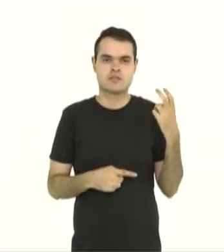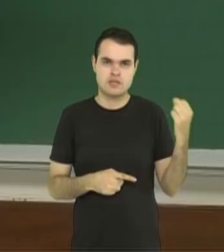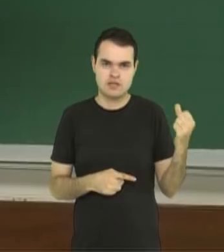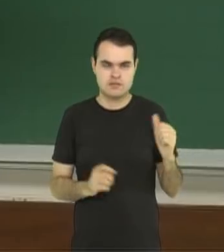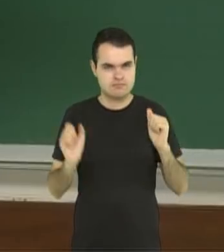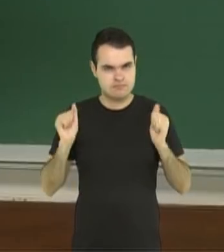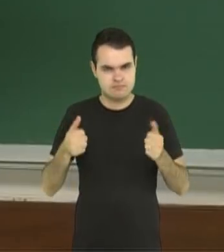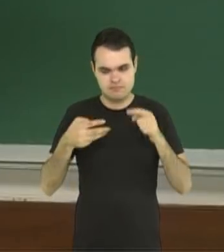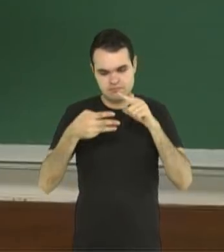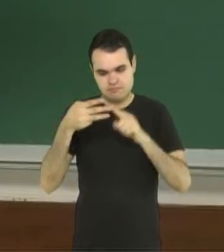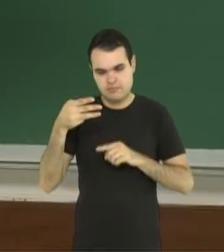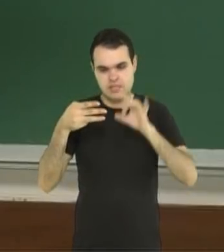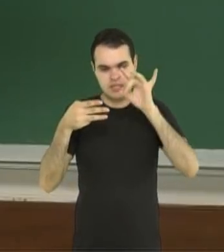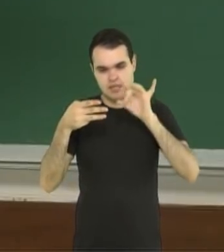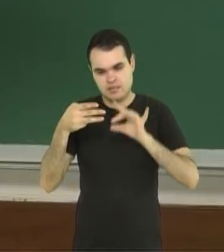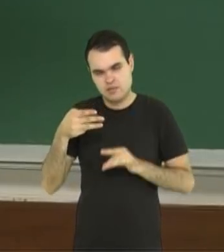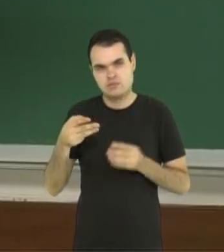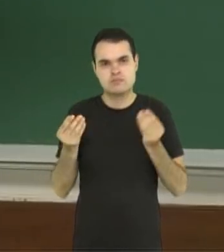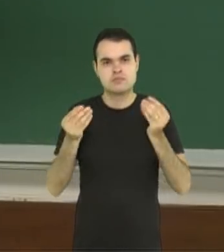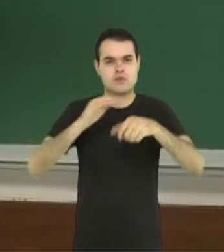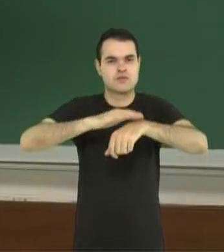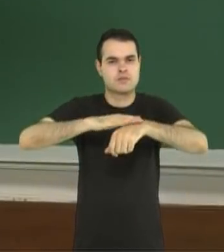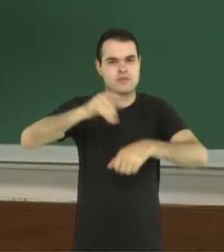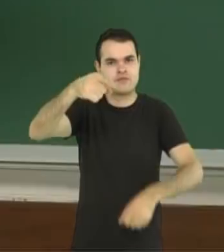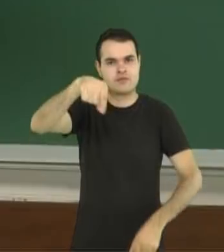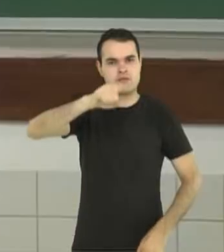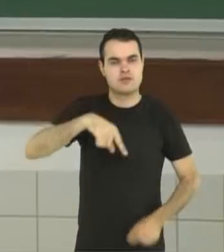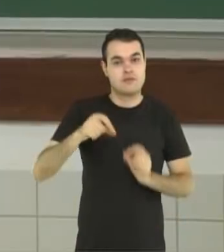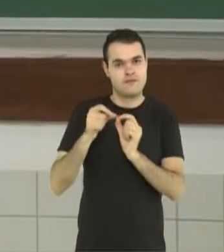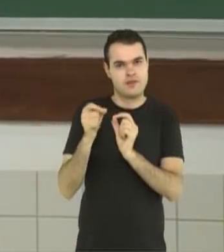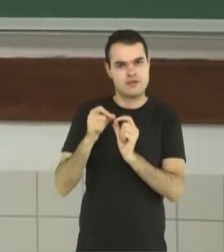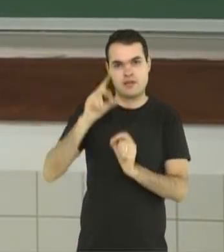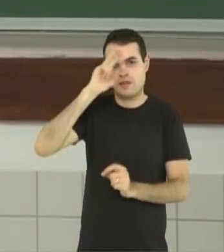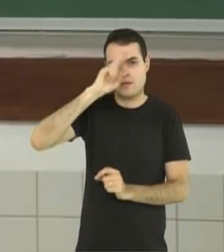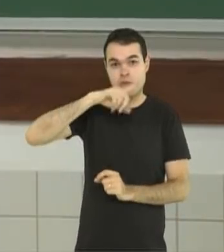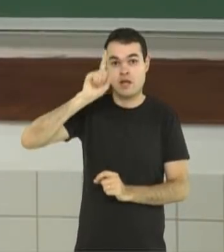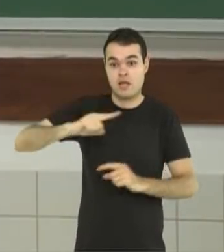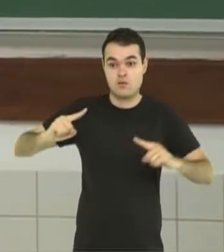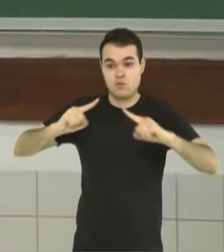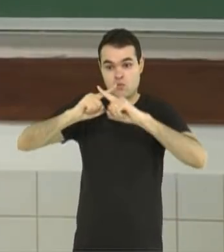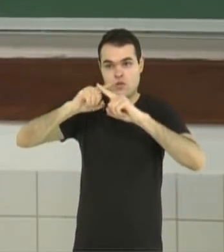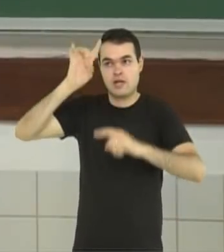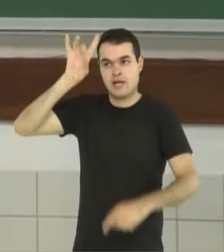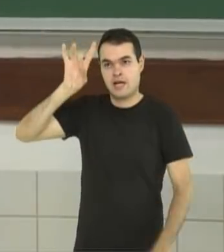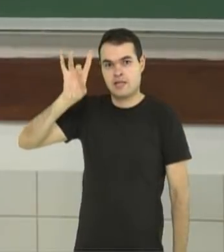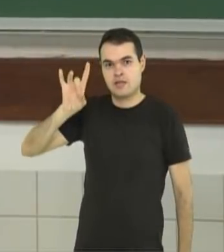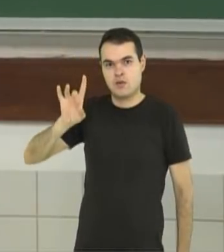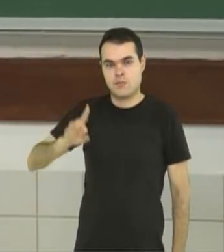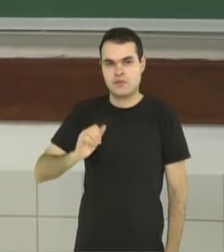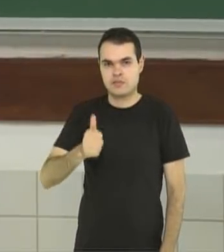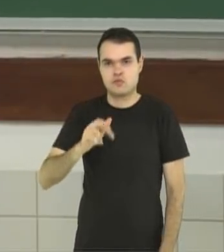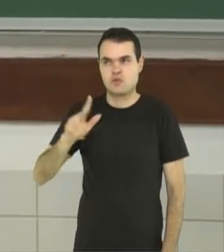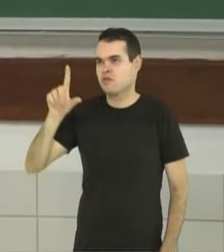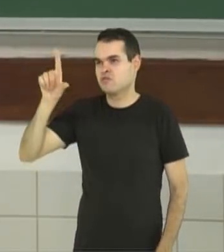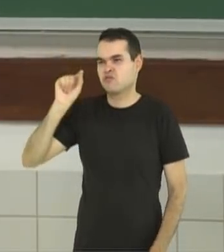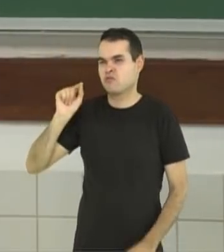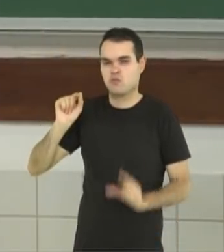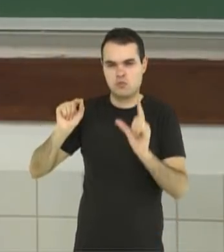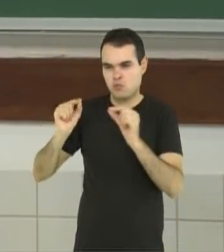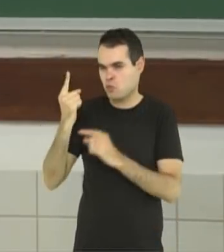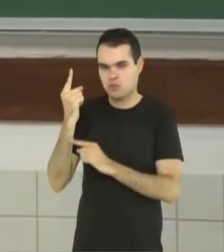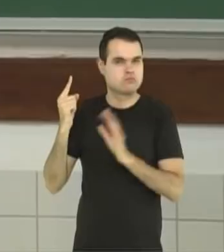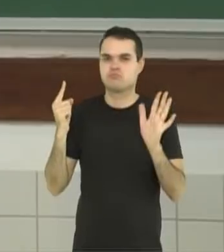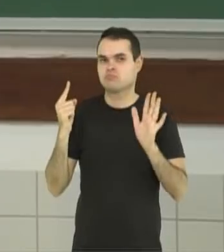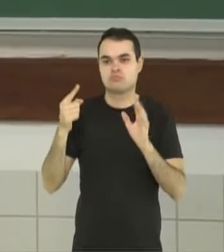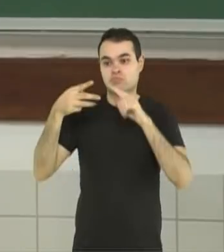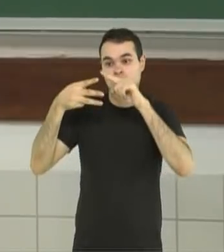26. Então, agora eu vou dar, né, um tempinho para vocês. Lembre-se aí que é para calcular cada uma delas, tá? Não é para escolher uma delas, né?